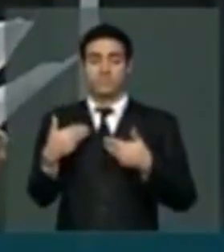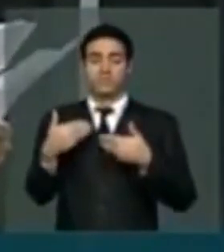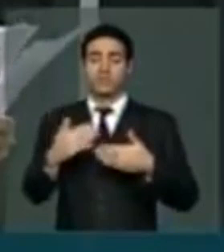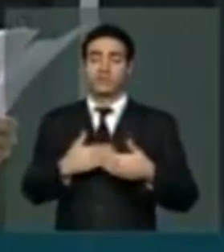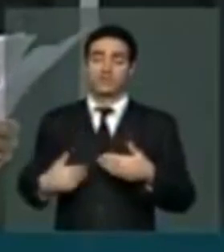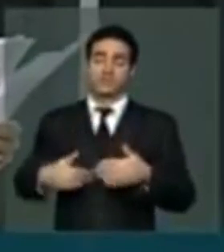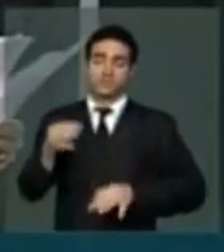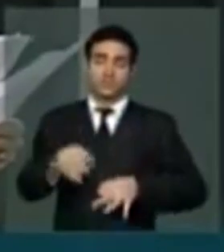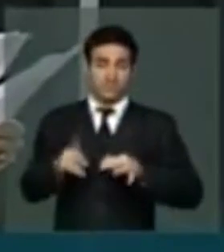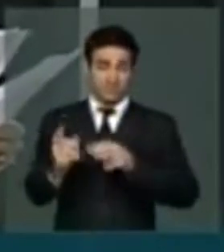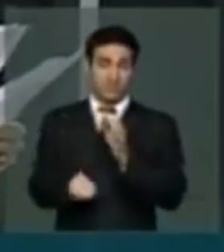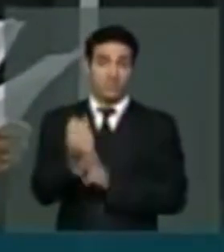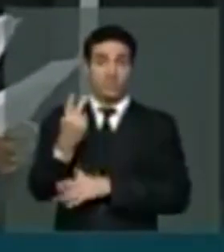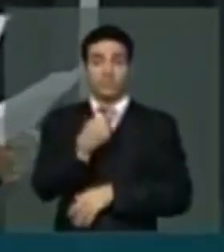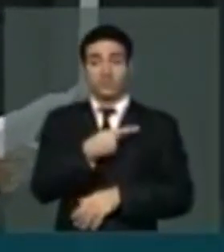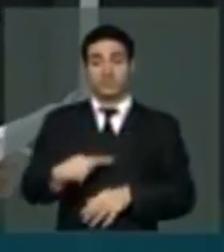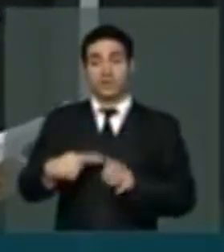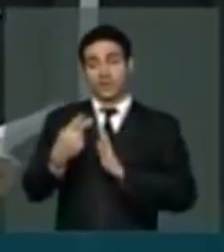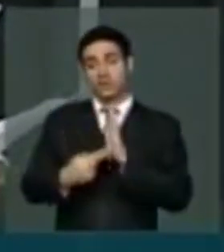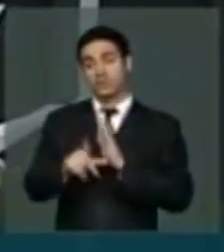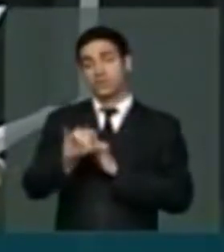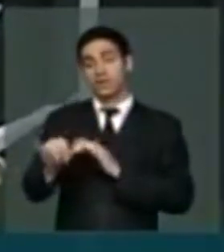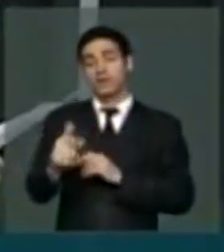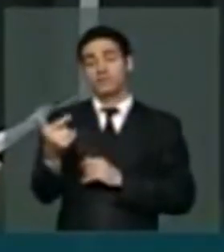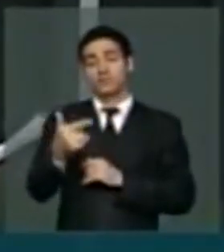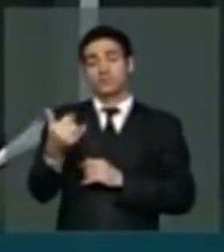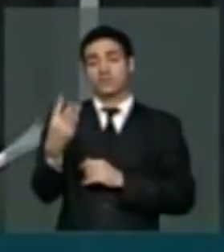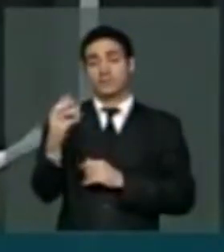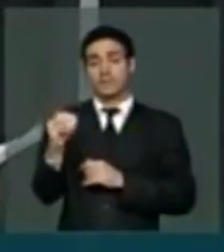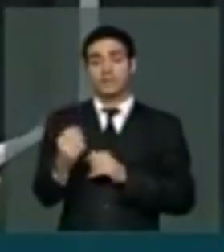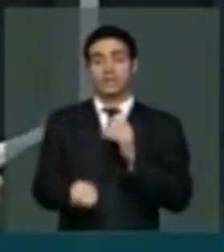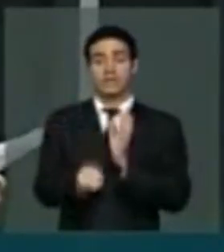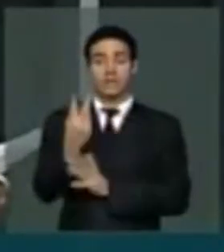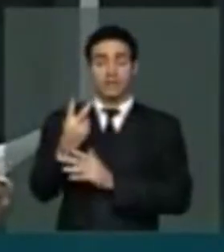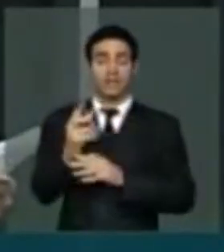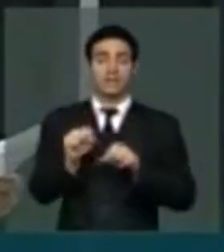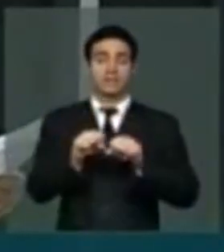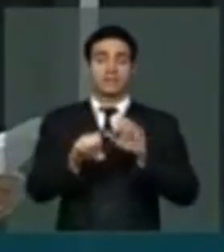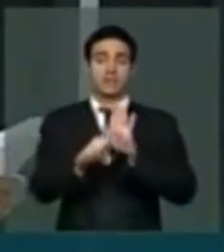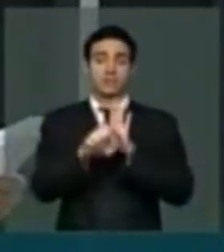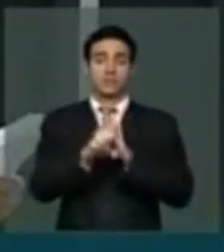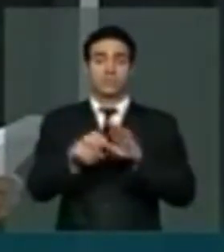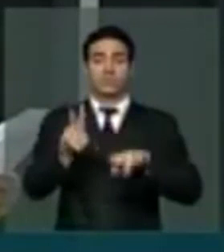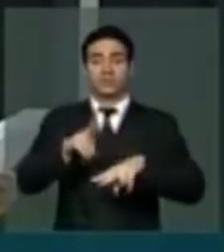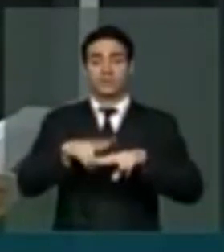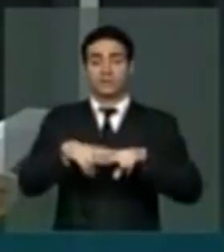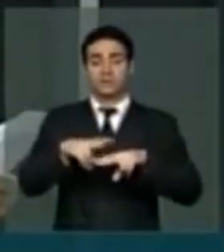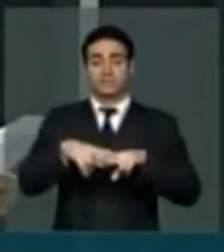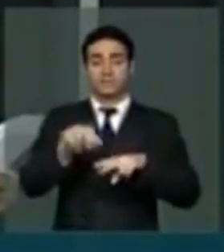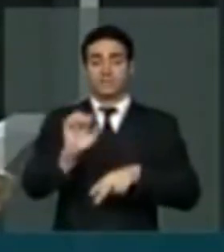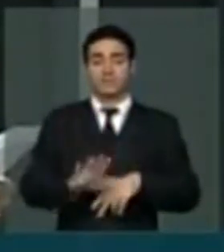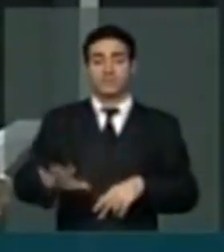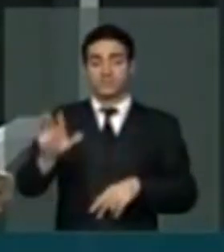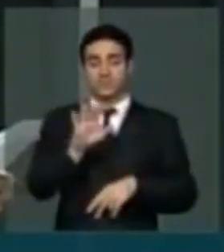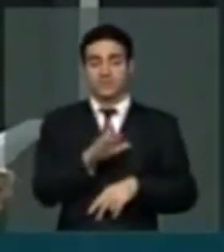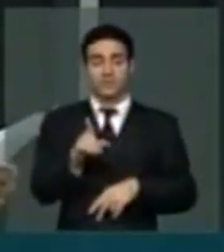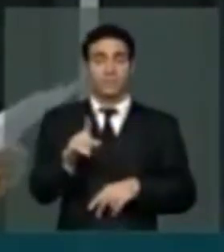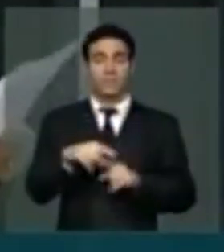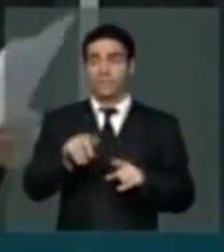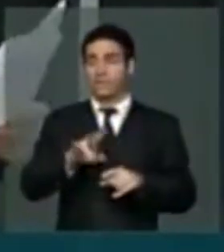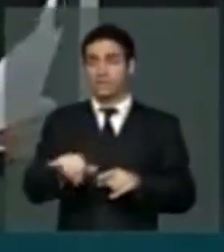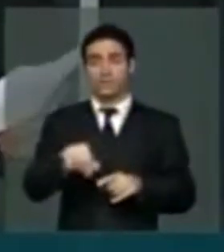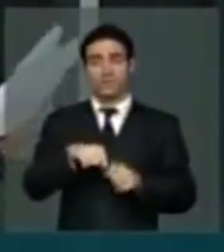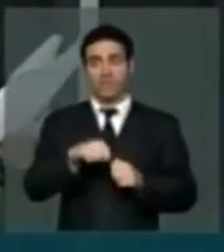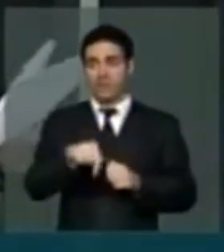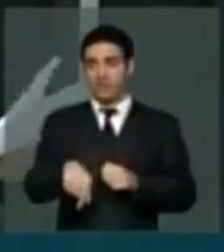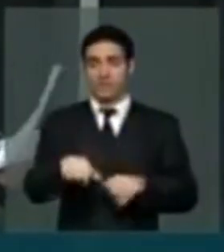lei 2230 que institui o Estatuto Penitenciário Nacional. Esse, então, via comissão especial, não passará por